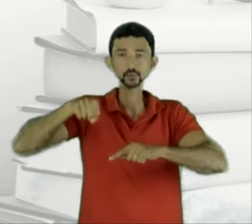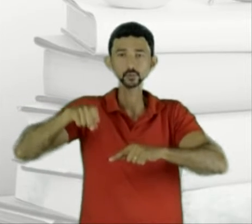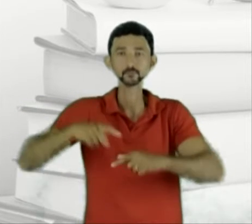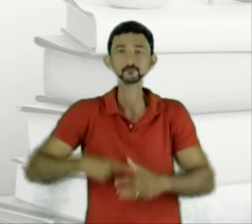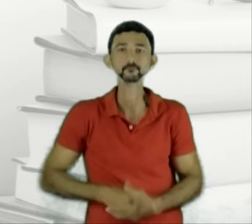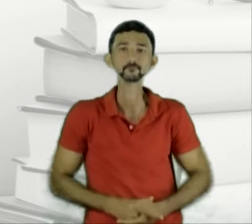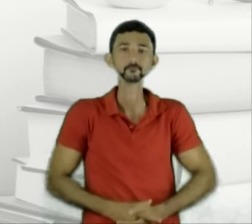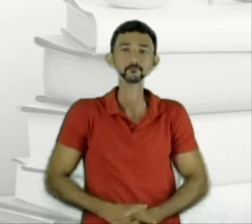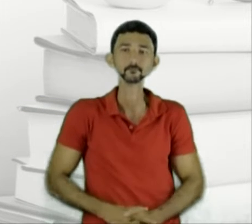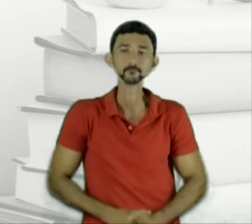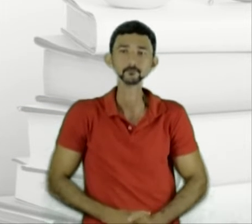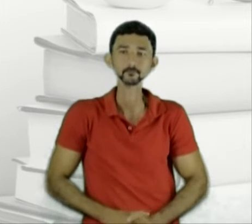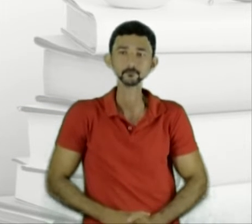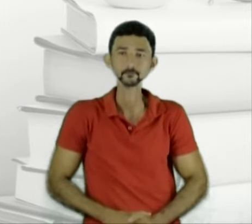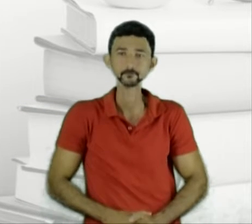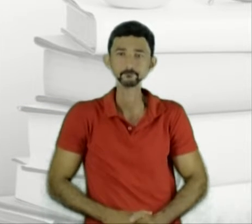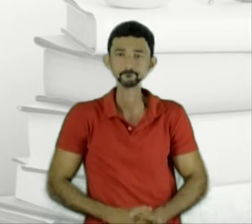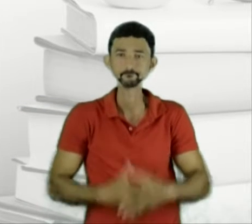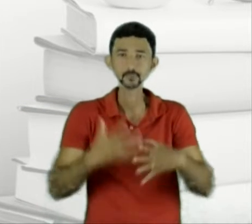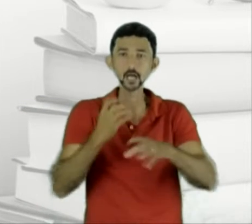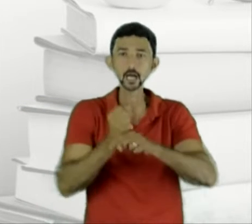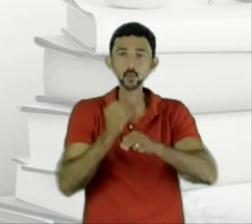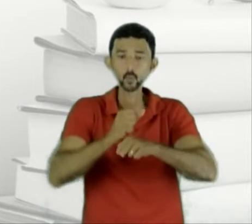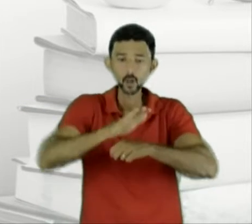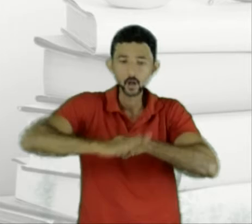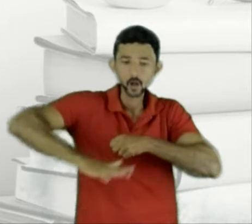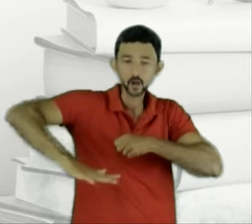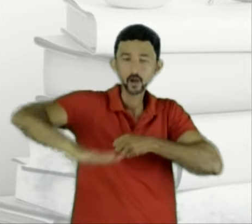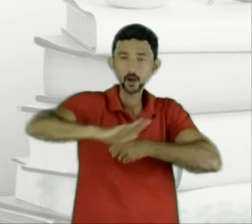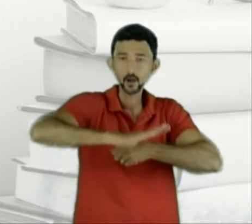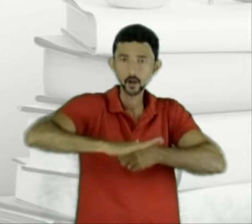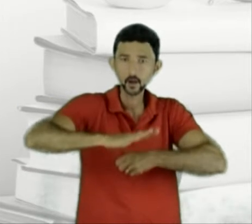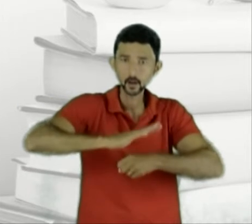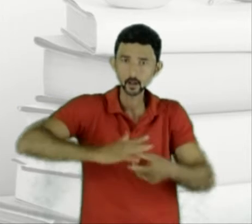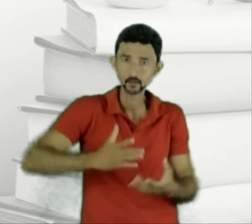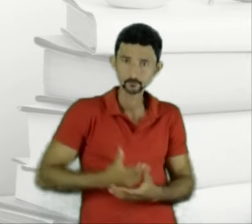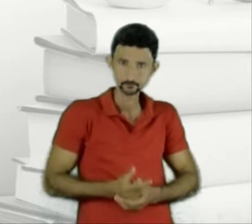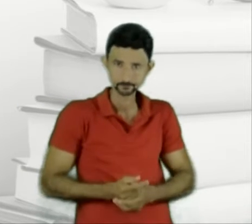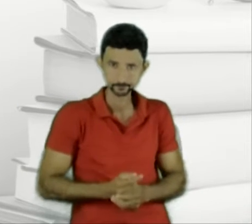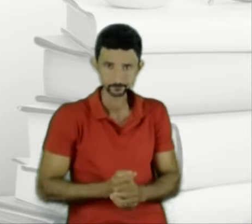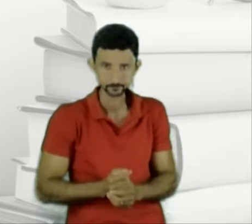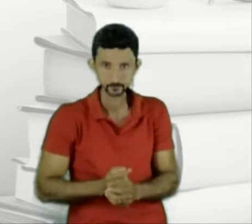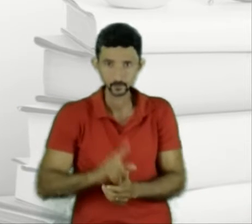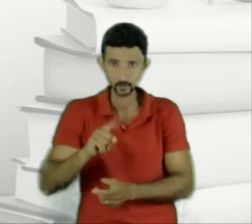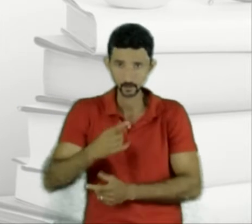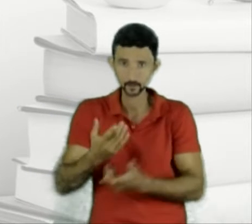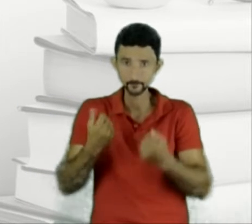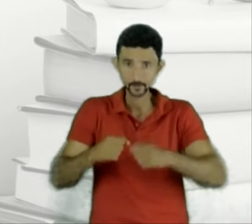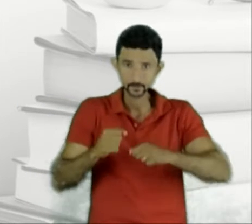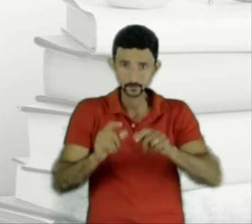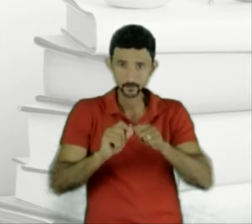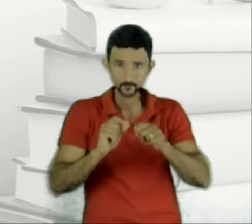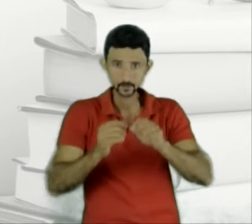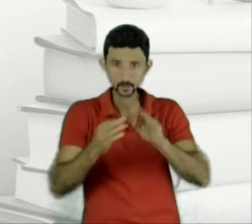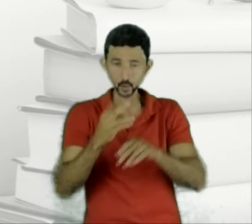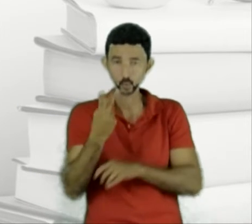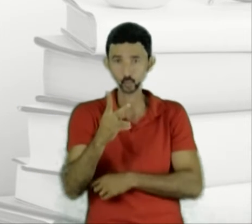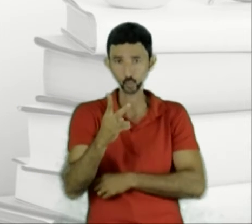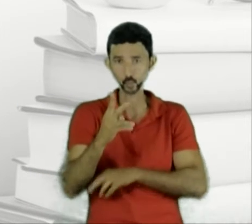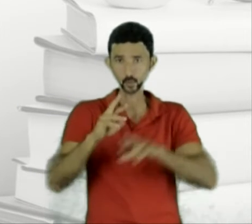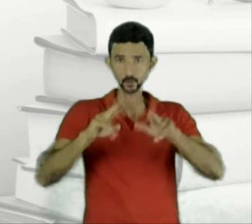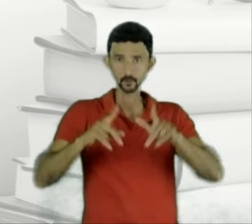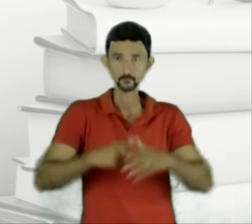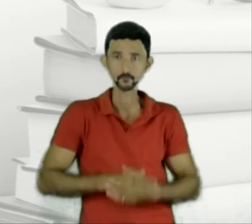x. Então, para calcular toda a área da região retangular, você pode fazer de 2